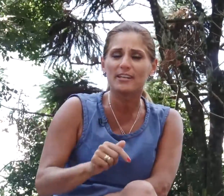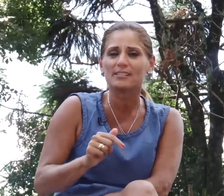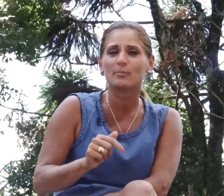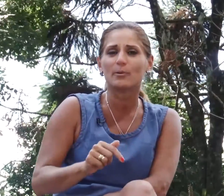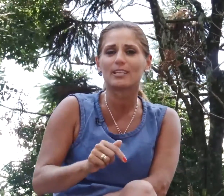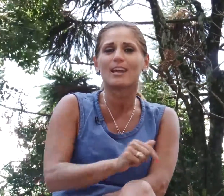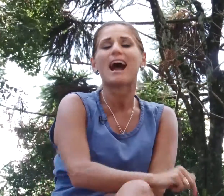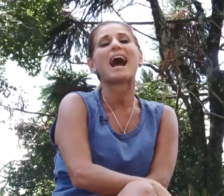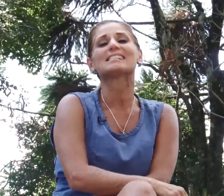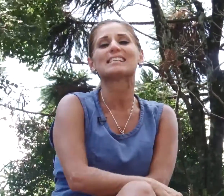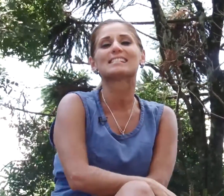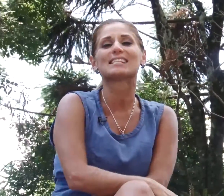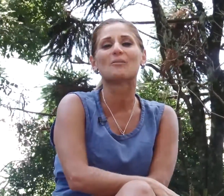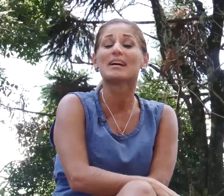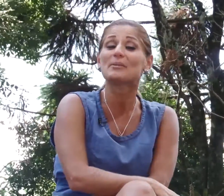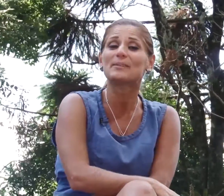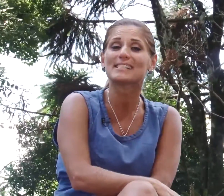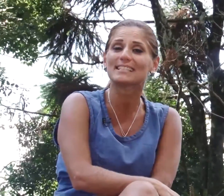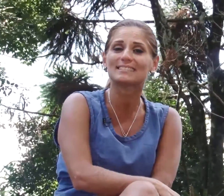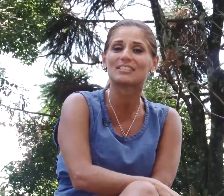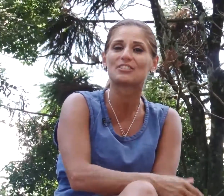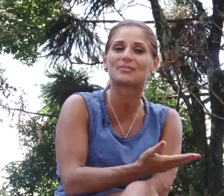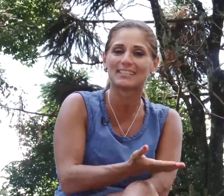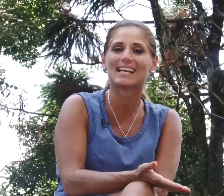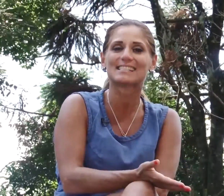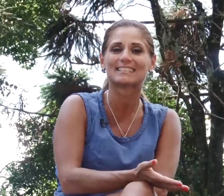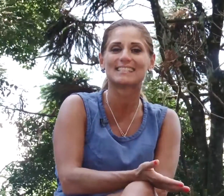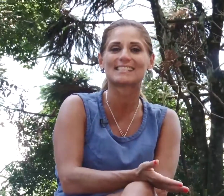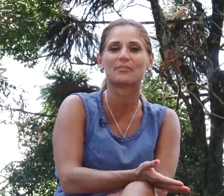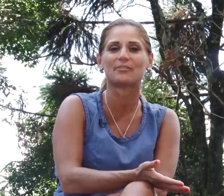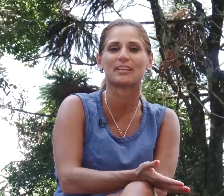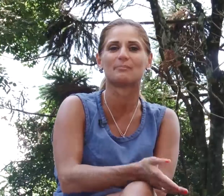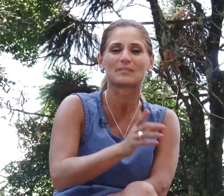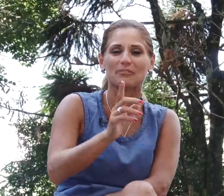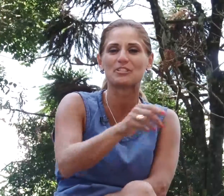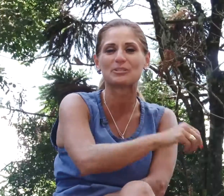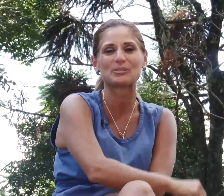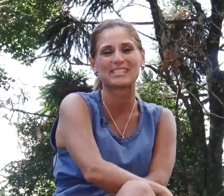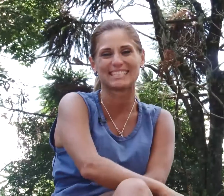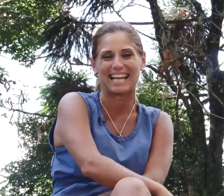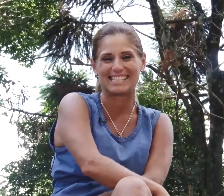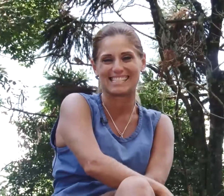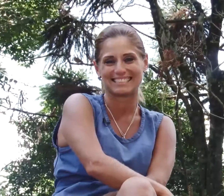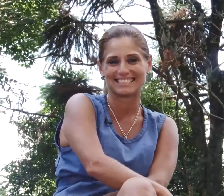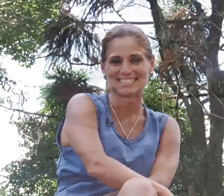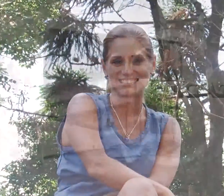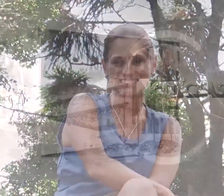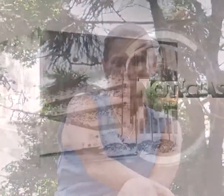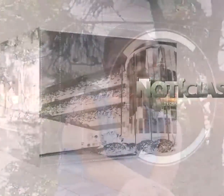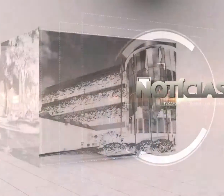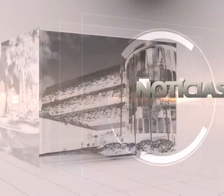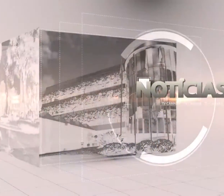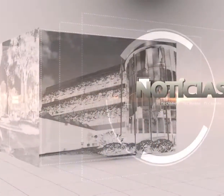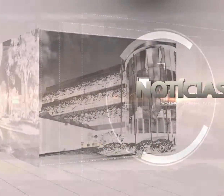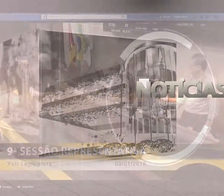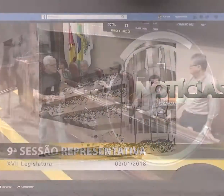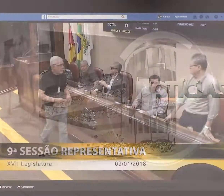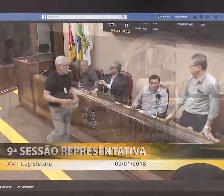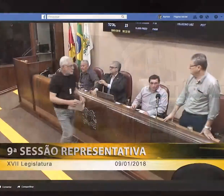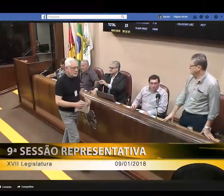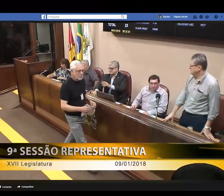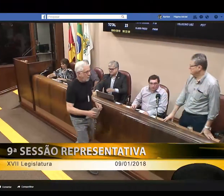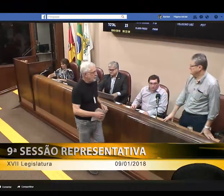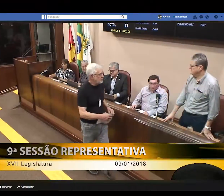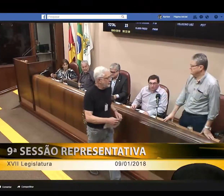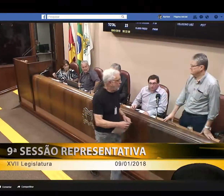via Facebook a sessão representativa dessa terça-feira. Veja todos os detalhes. Foi